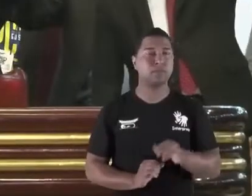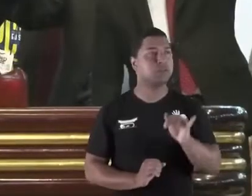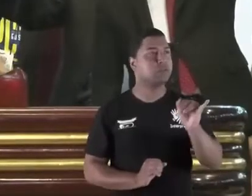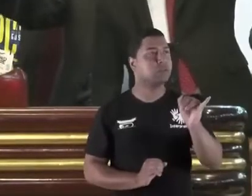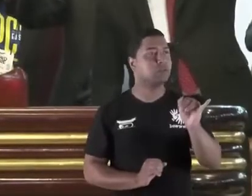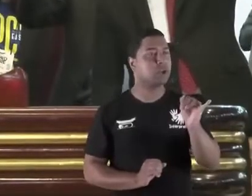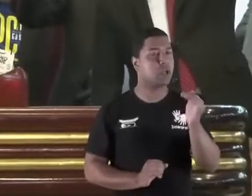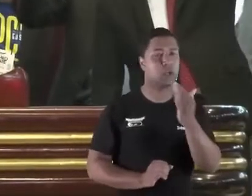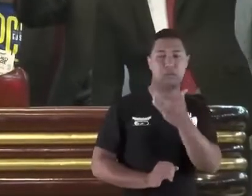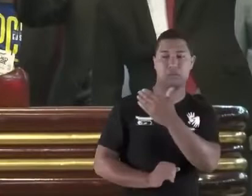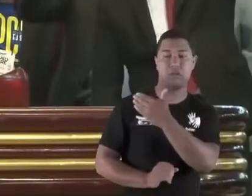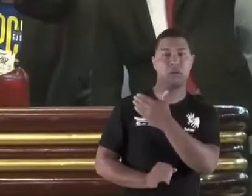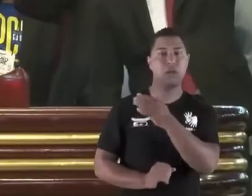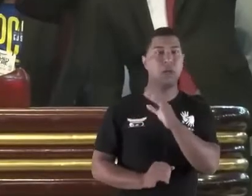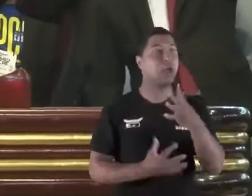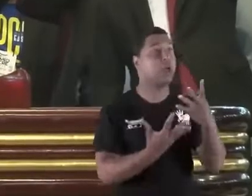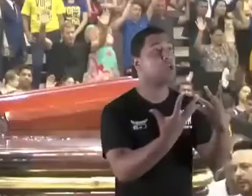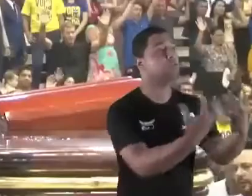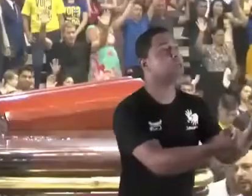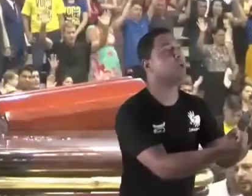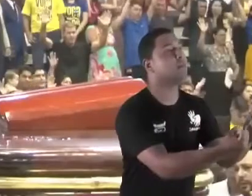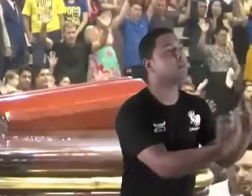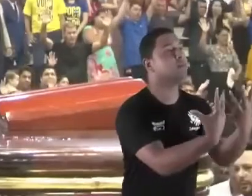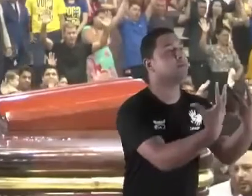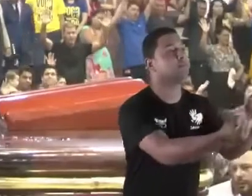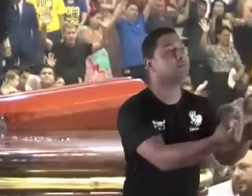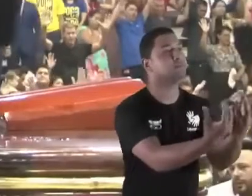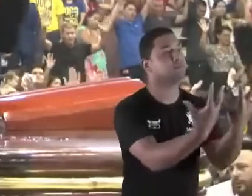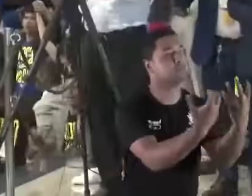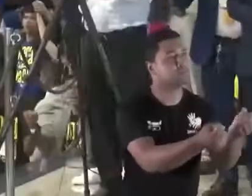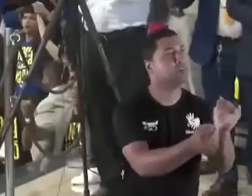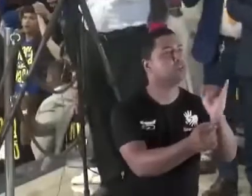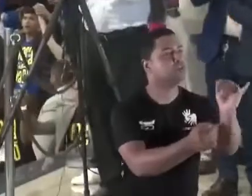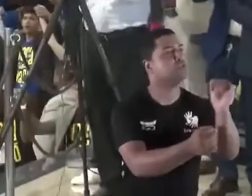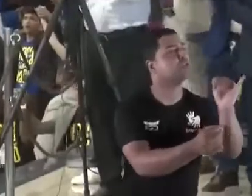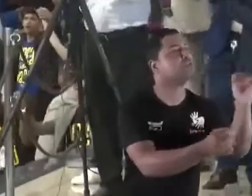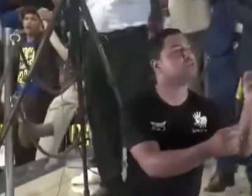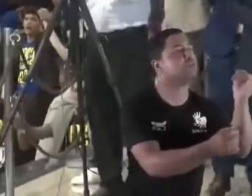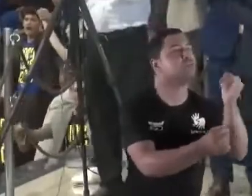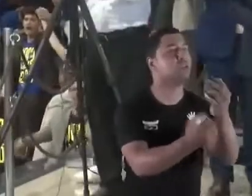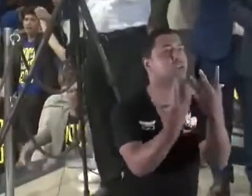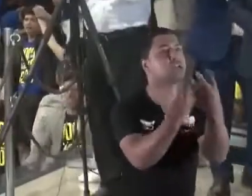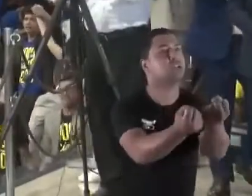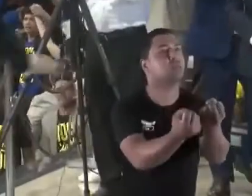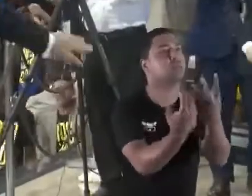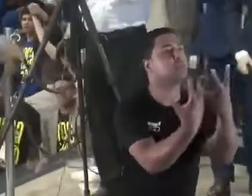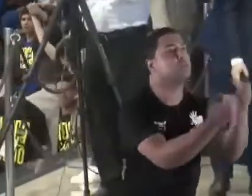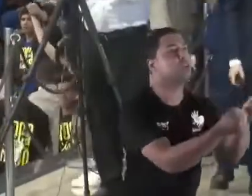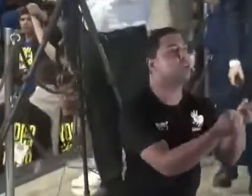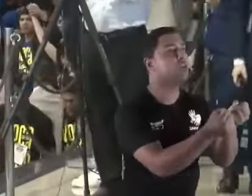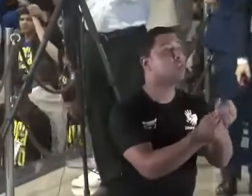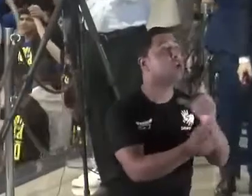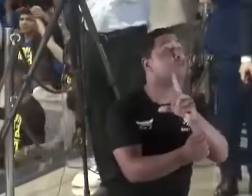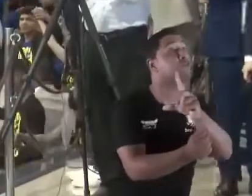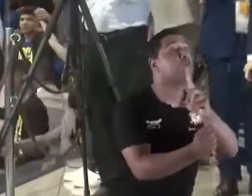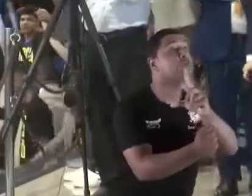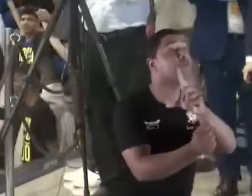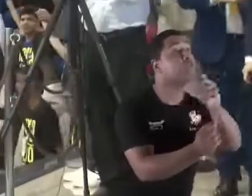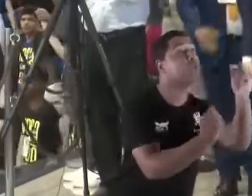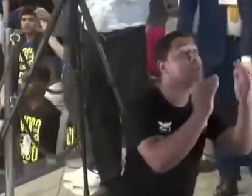ele: recebe mais. Volta para casa cheio. Volte para